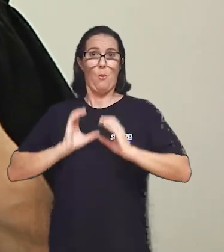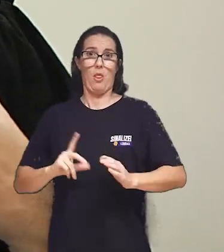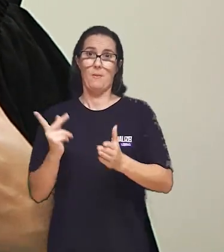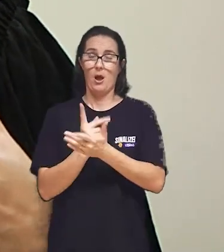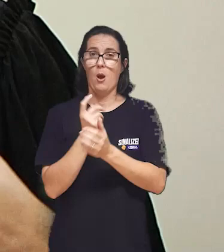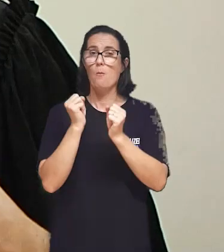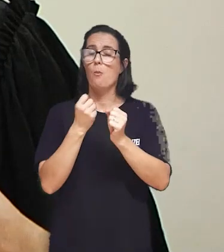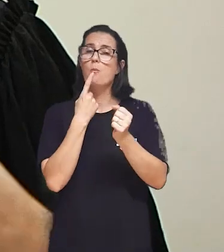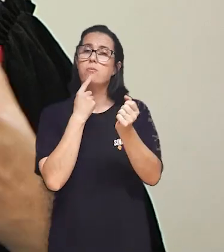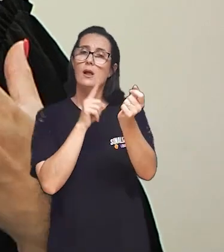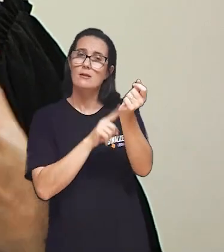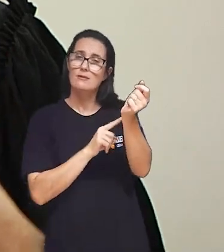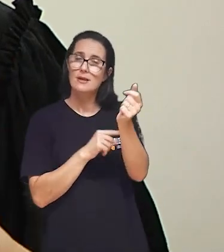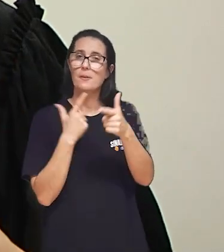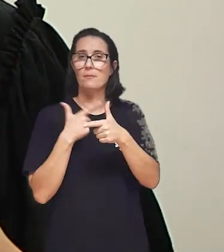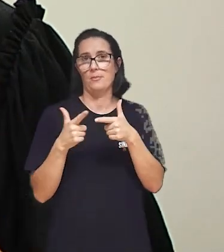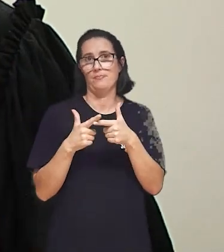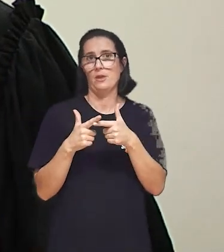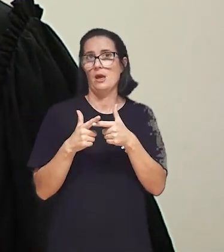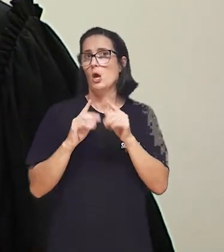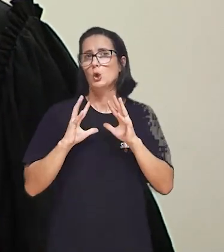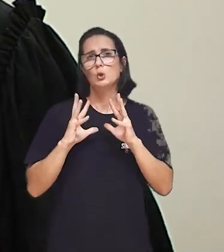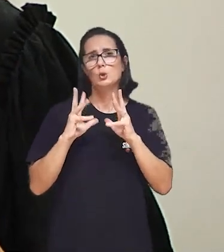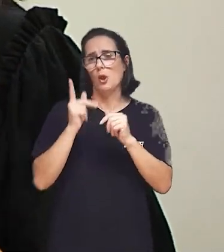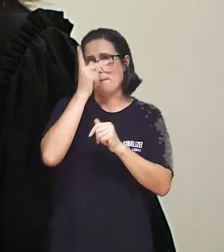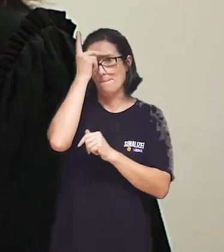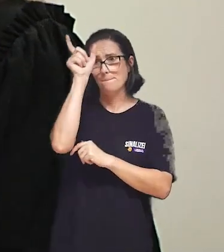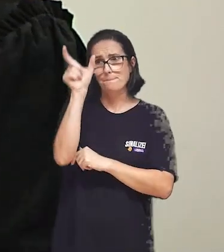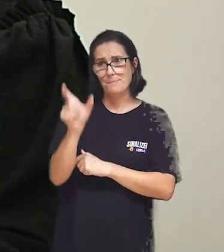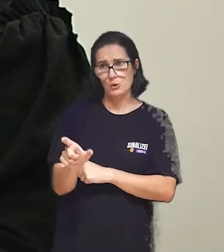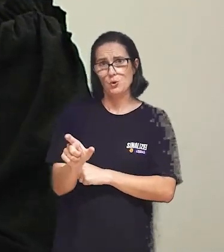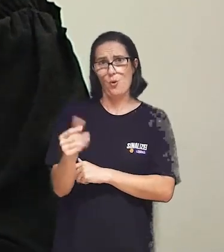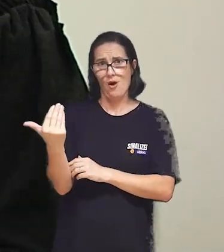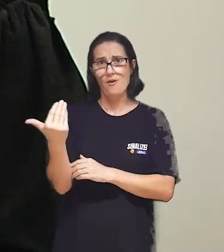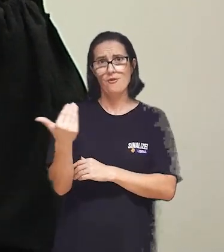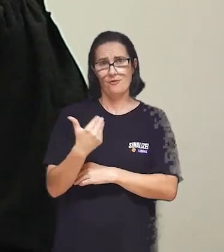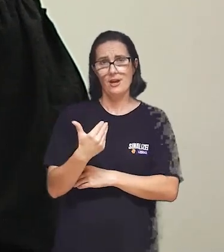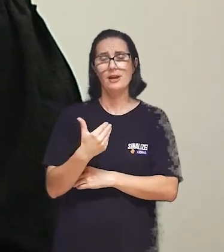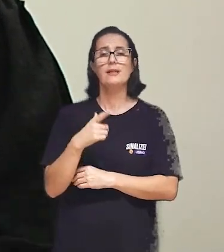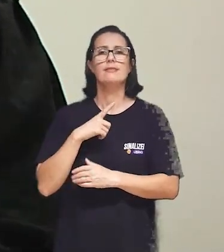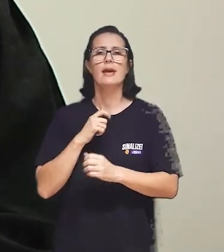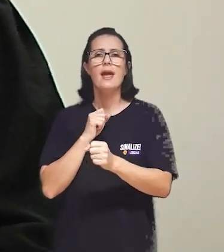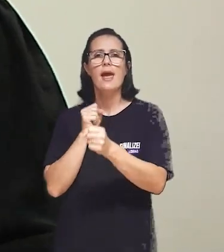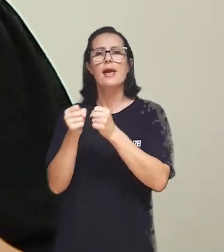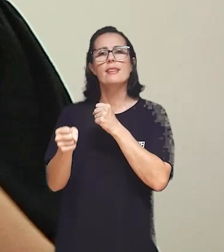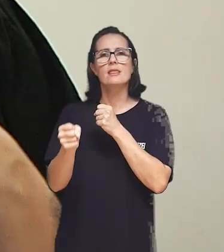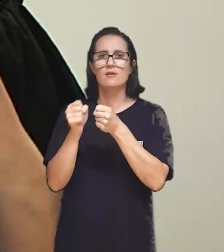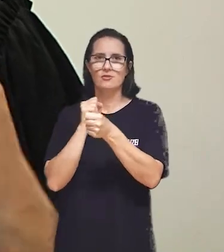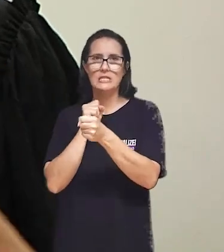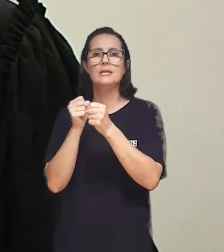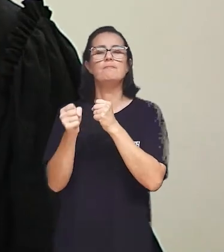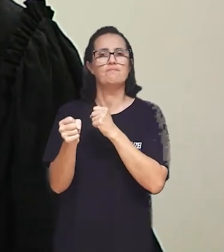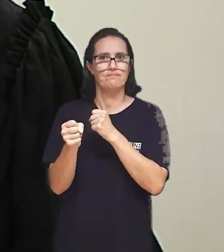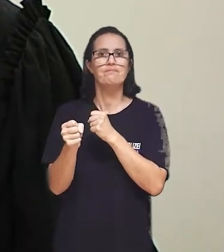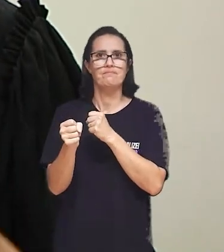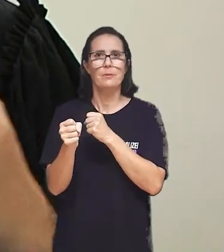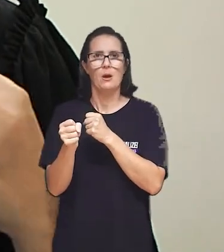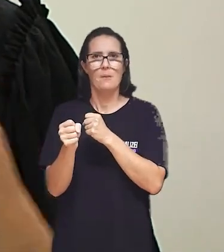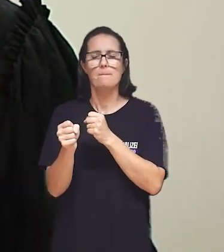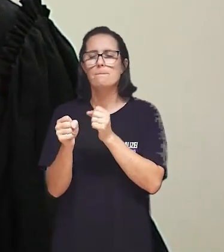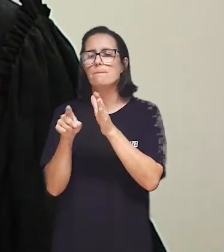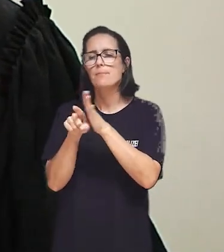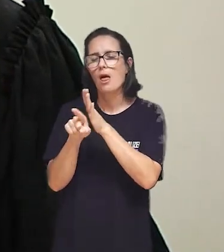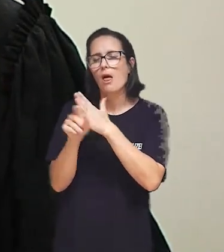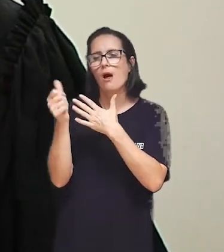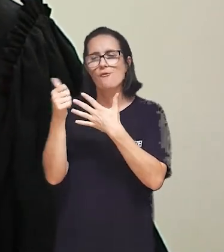de sangue, o doador ele vai passar por uma triagem clínica, que é a famosa entrevista, né? Nossos profissionais